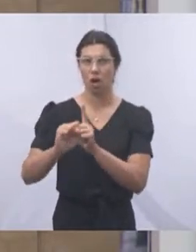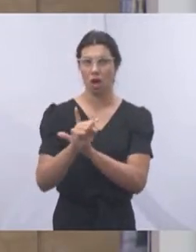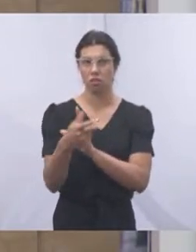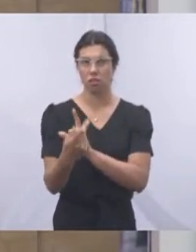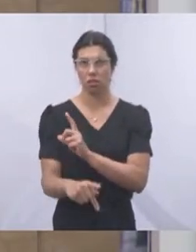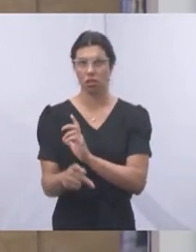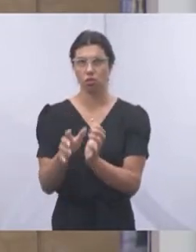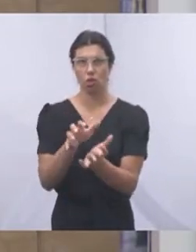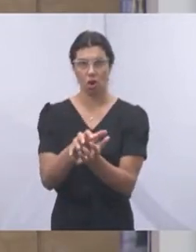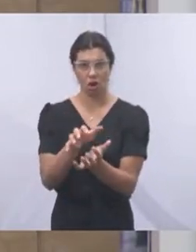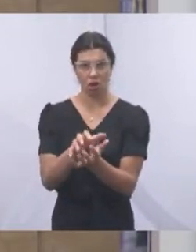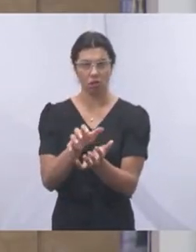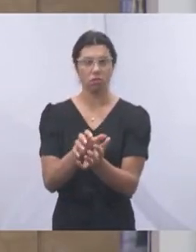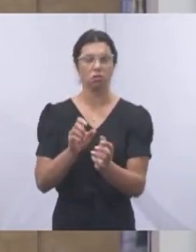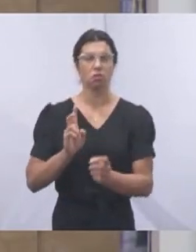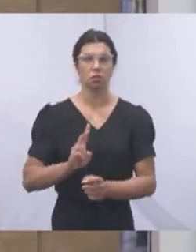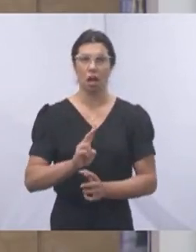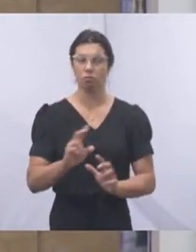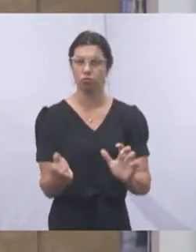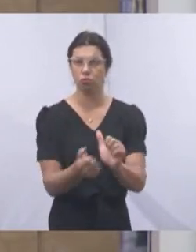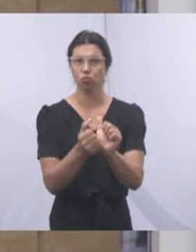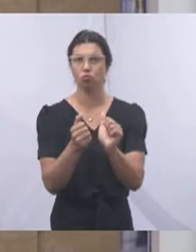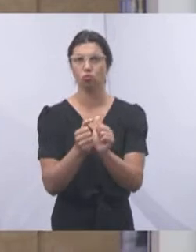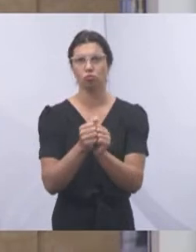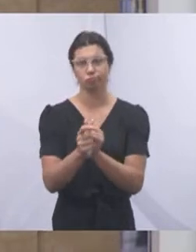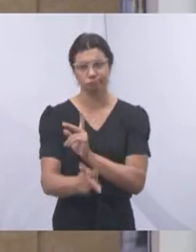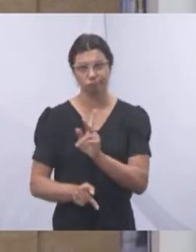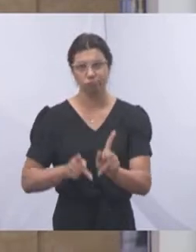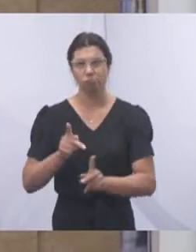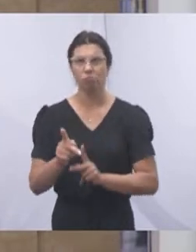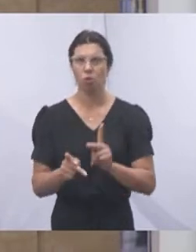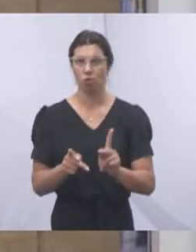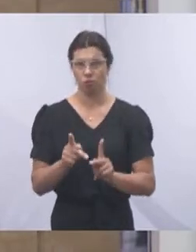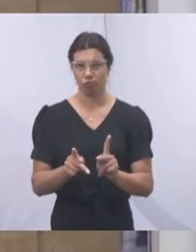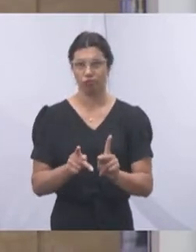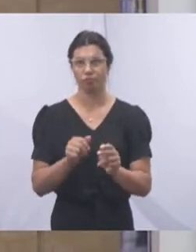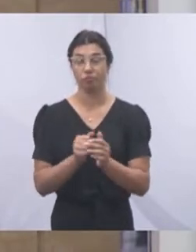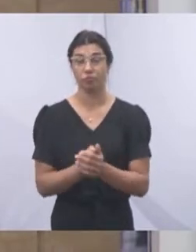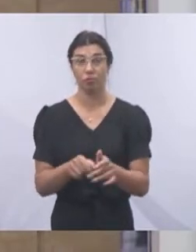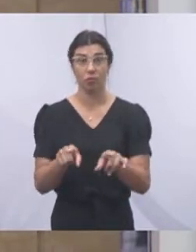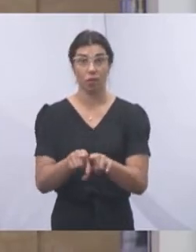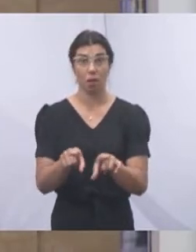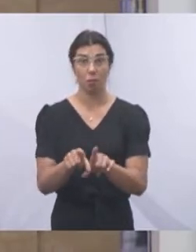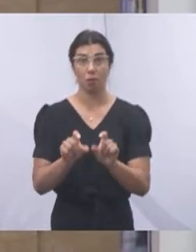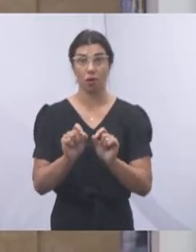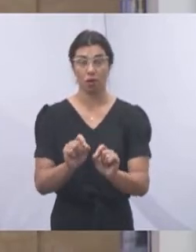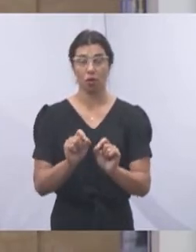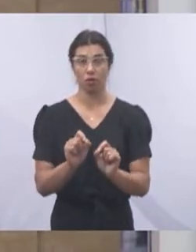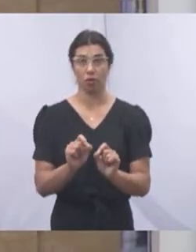foi muito envolvido com a comunidade do bairro onde ele morava, né? E também,